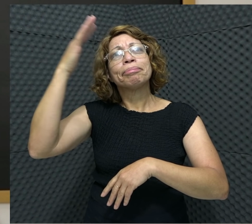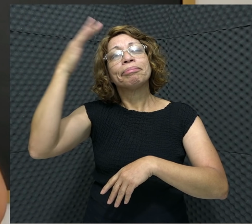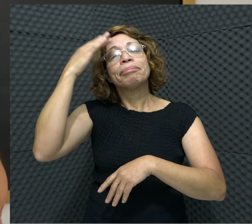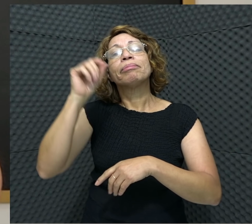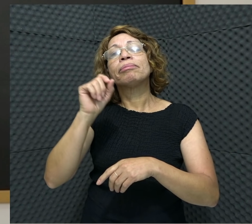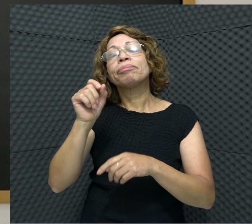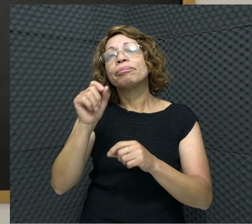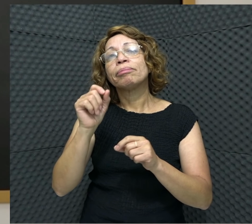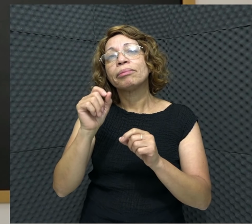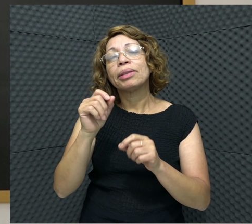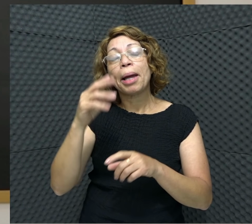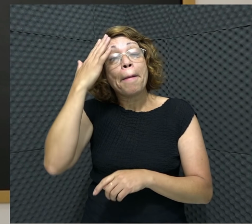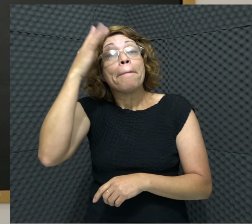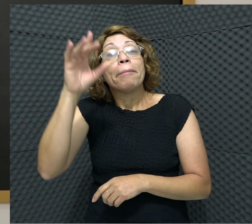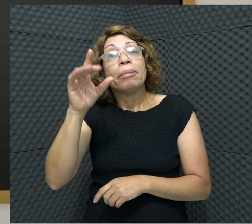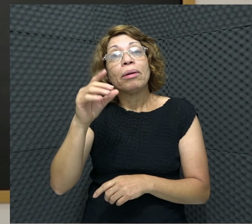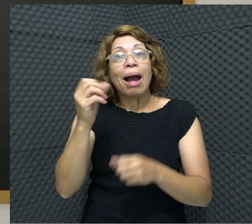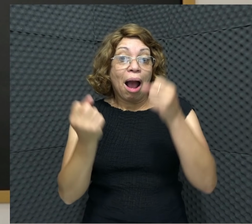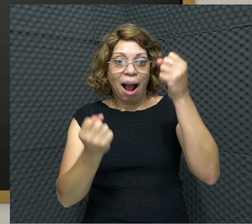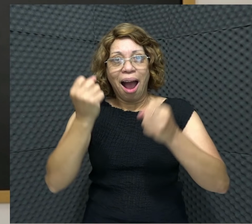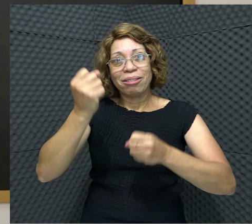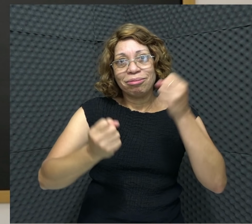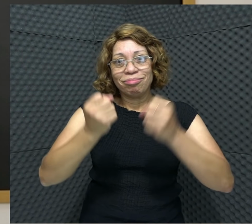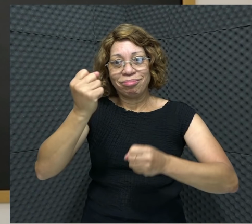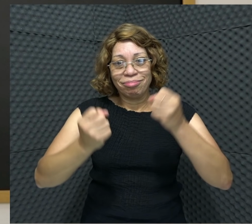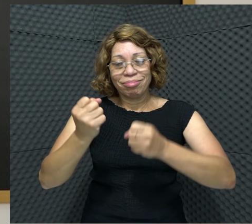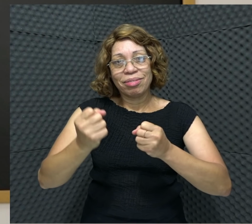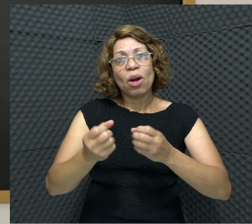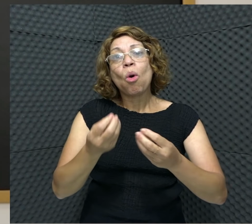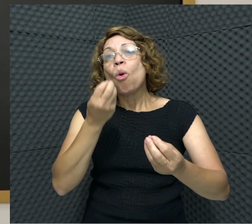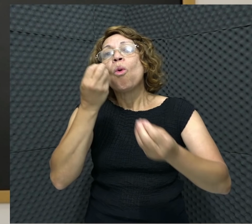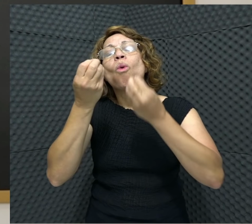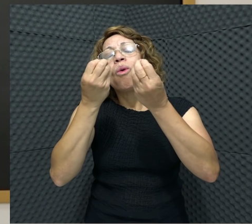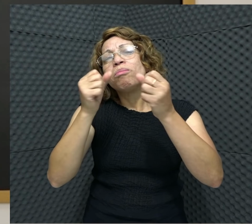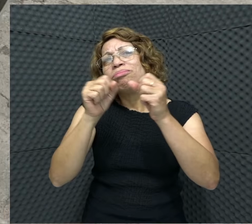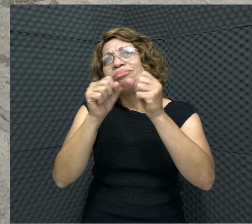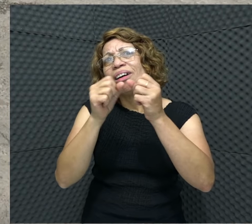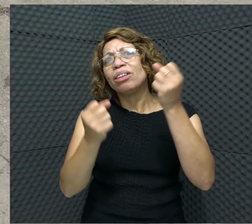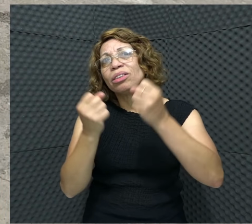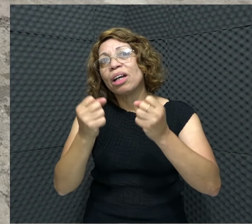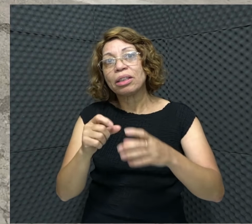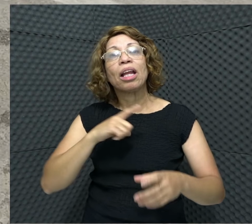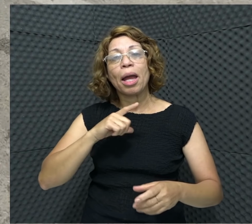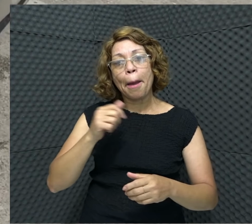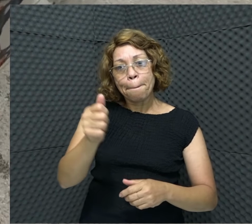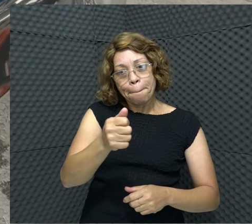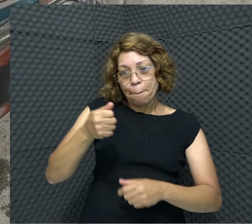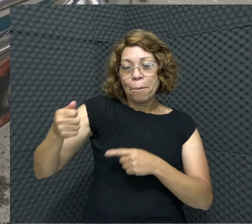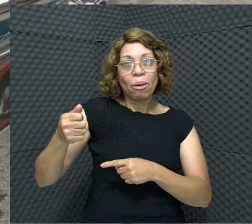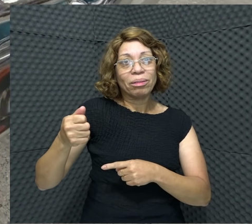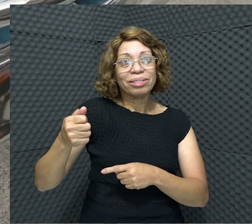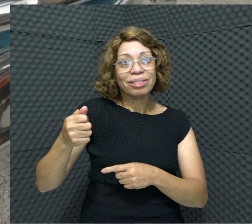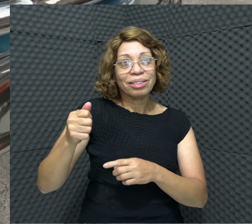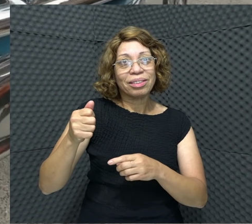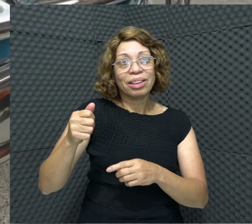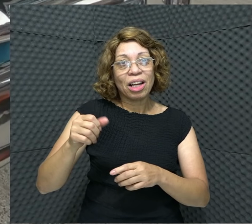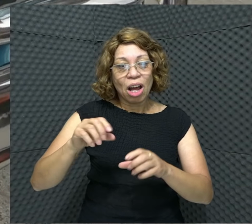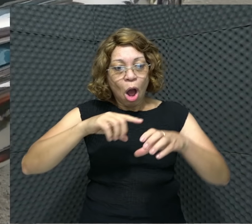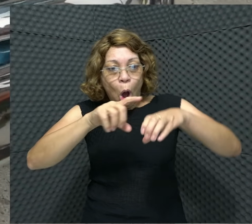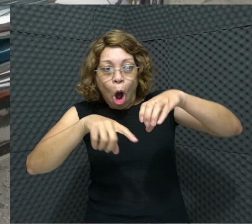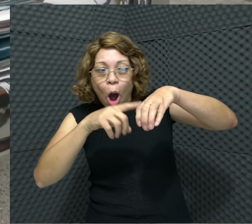matemática. Imaginemos o seguinte, imagine um carro. Esse carro ele é composto por uma porta,